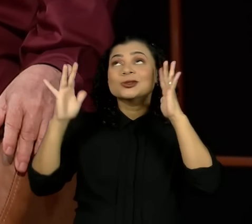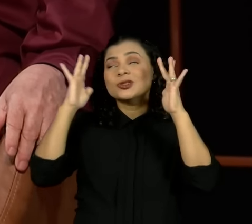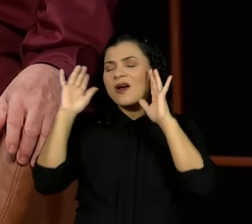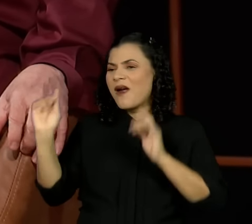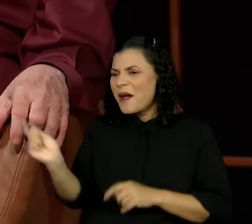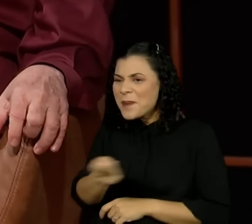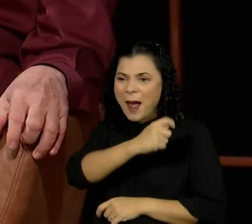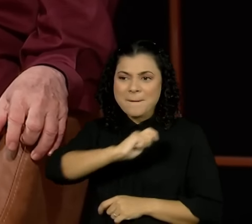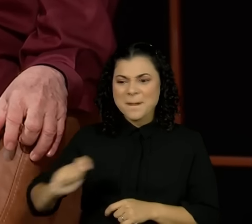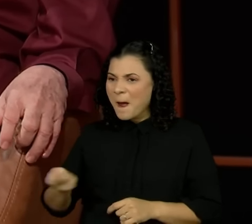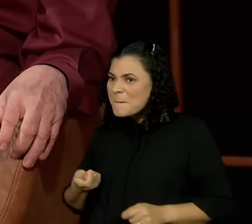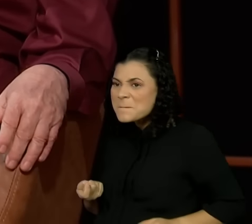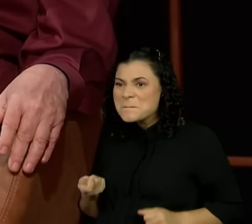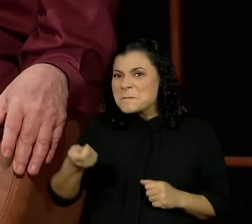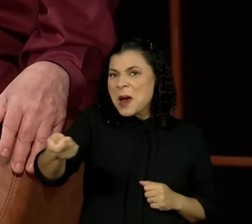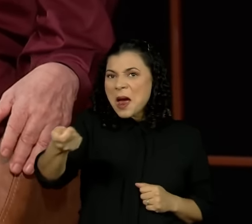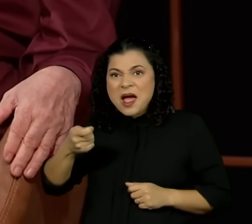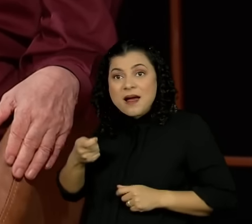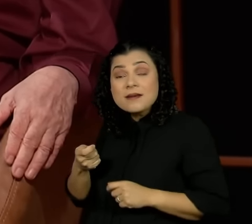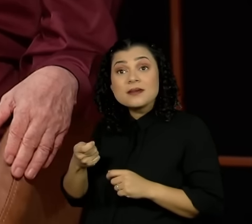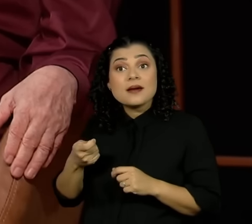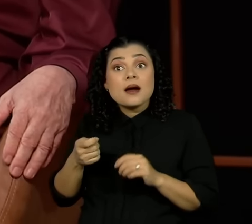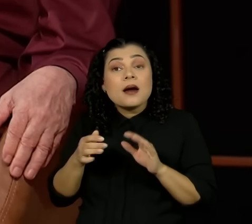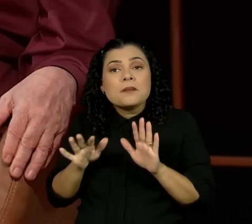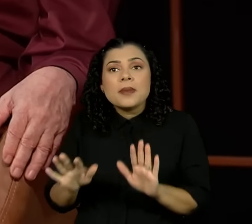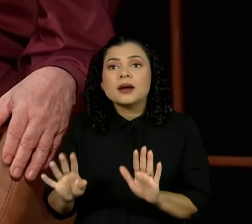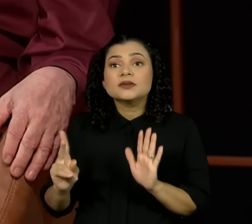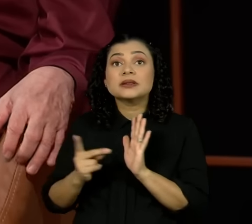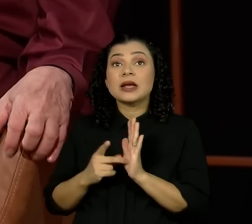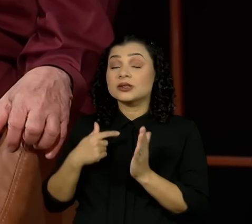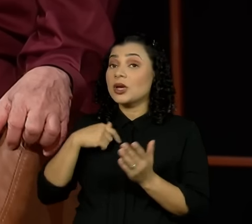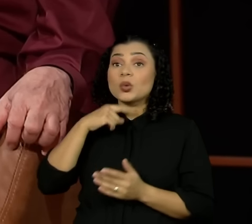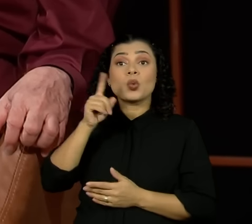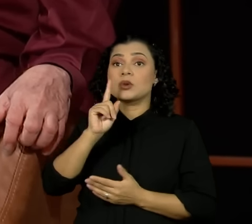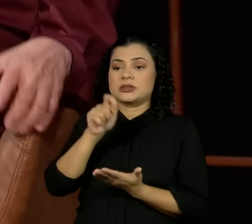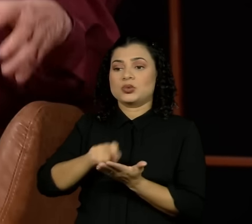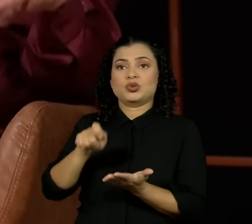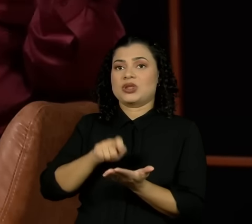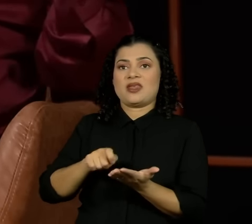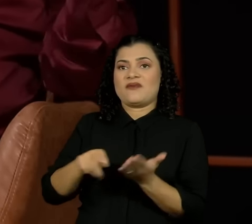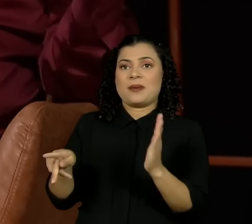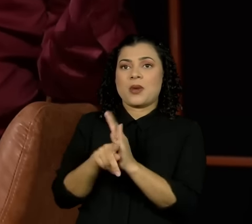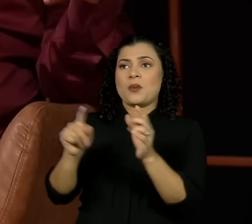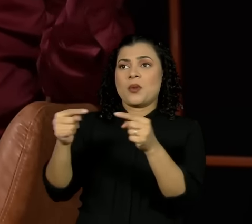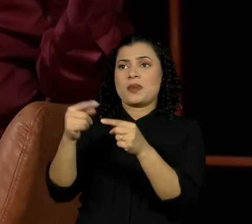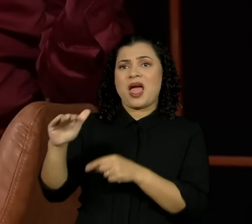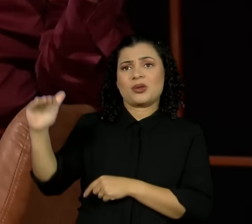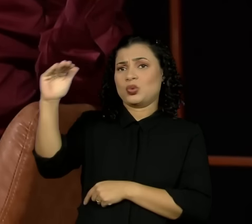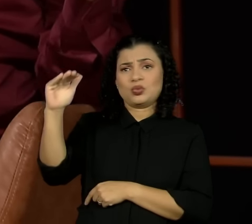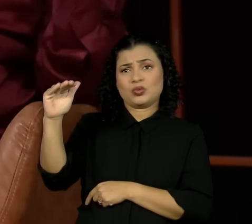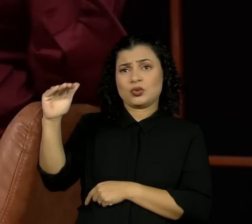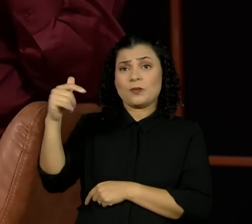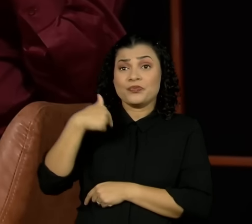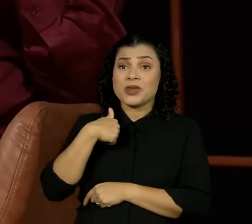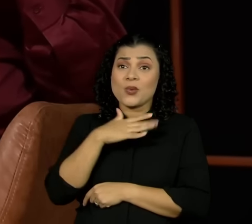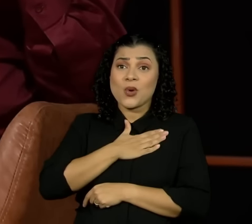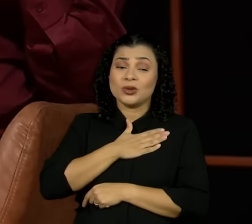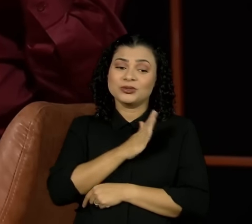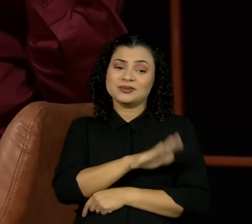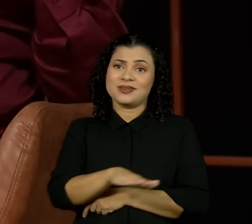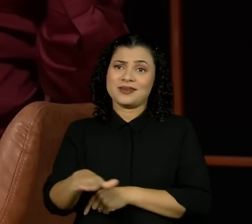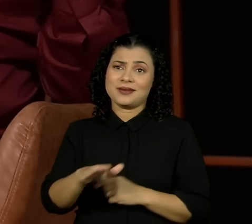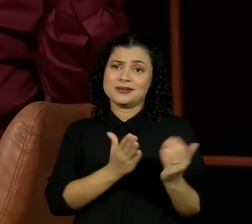isso, você sabe que eu não consigo escrever para adulto. Eu quero escrever para aqueles meus papaizinhos,